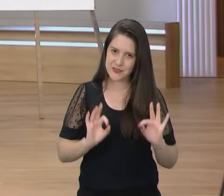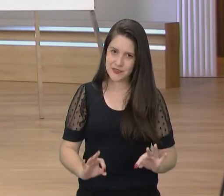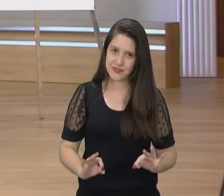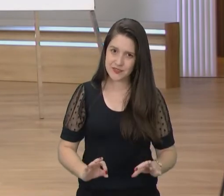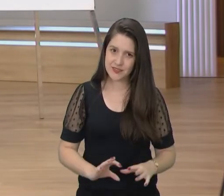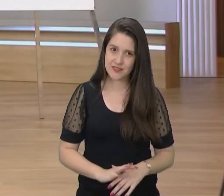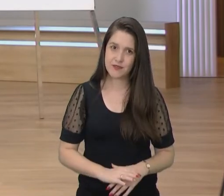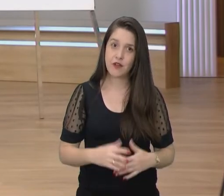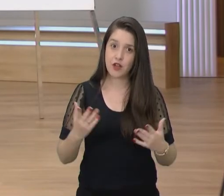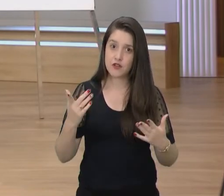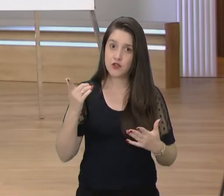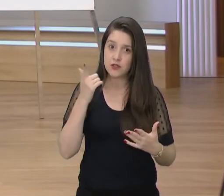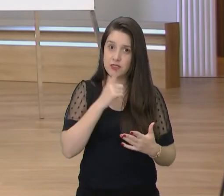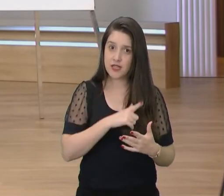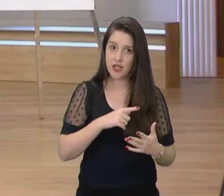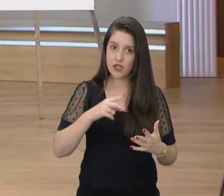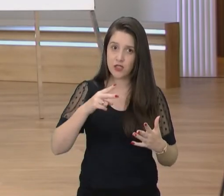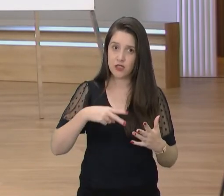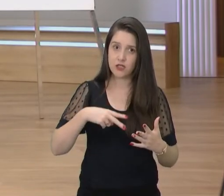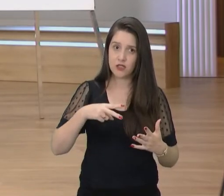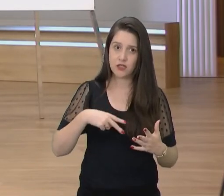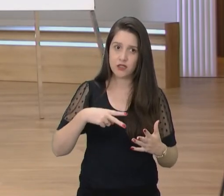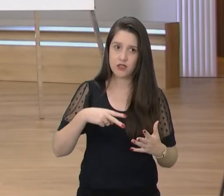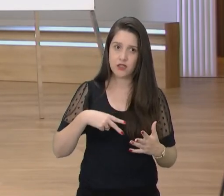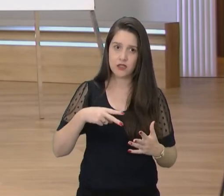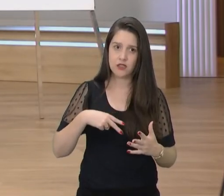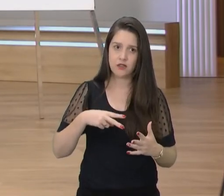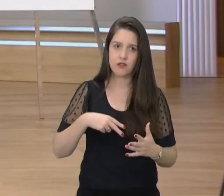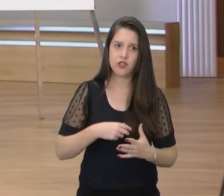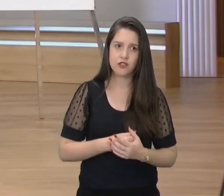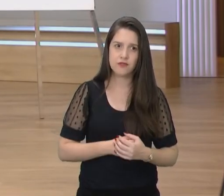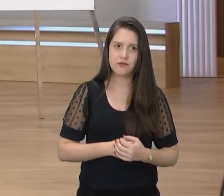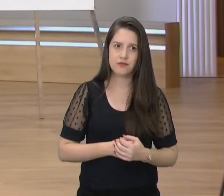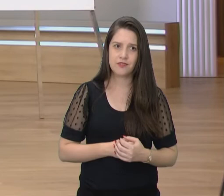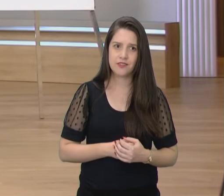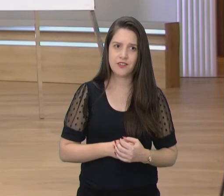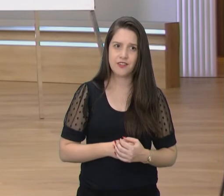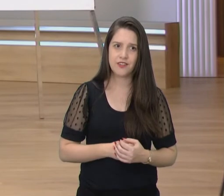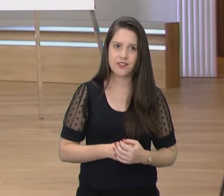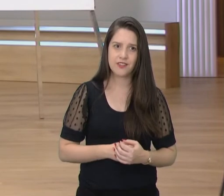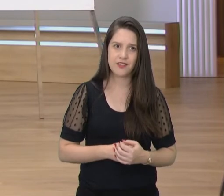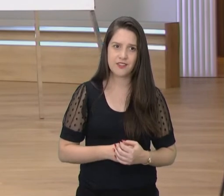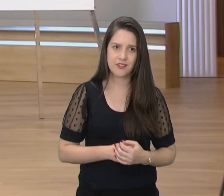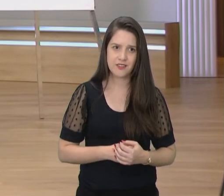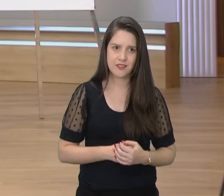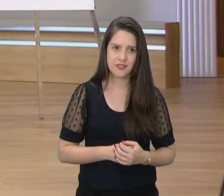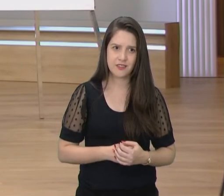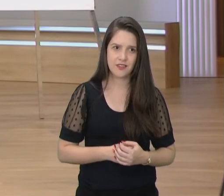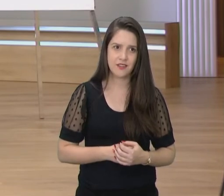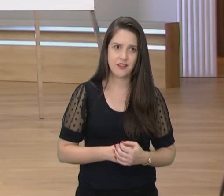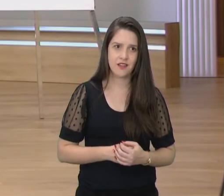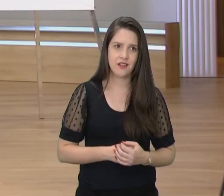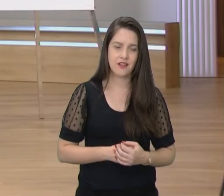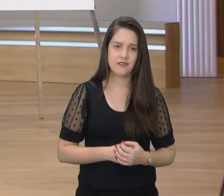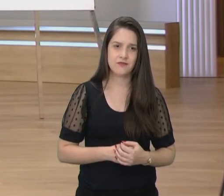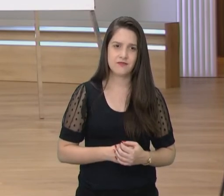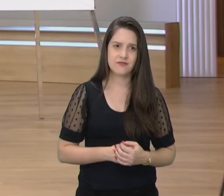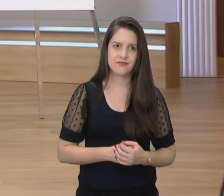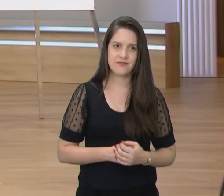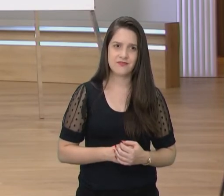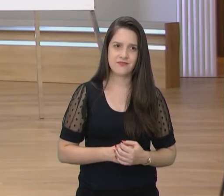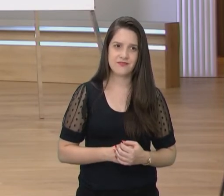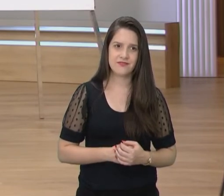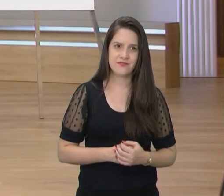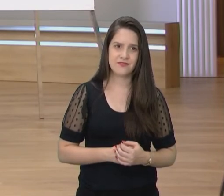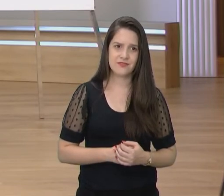se a gente consegue ler. A gente pode ficar aqui desse lado aqui, direção, ó, pra gente ler, tem problema? Aqui assim? Tem não, né? Vai.